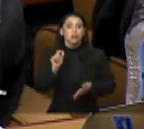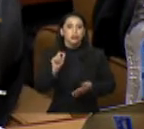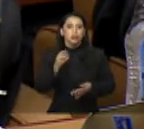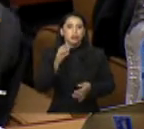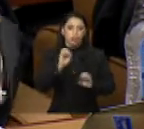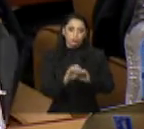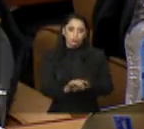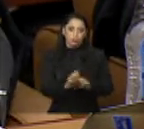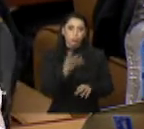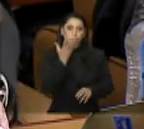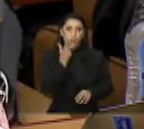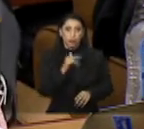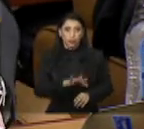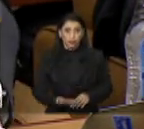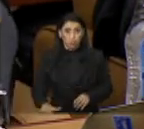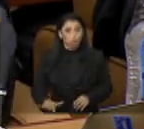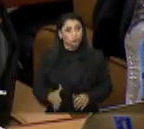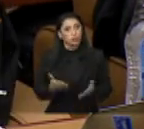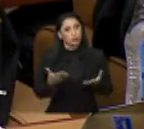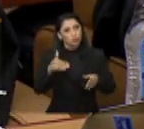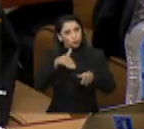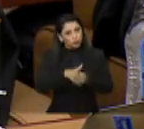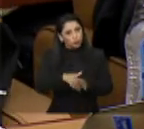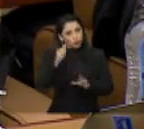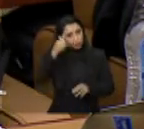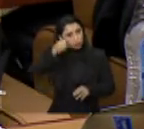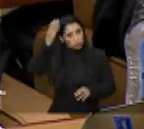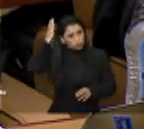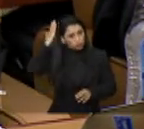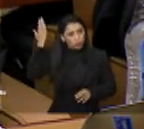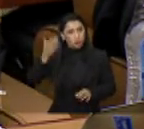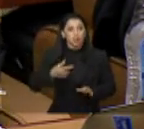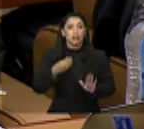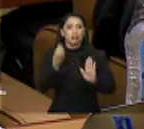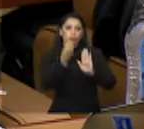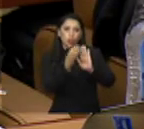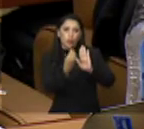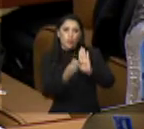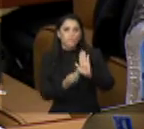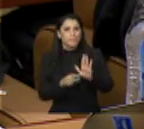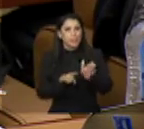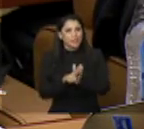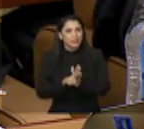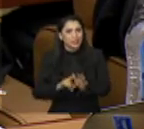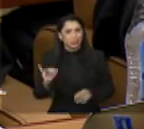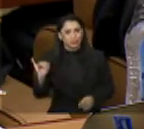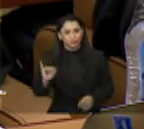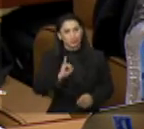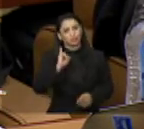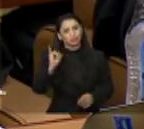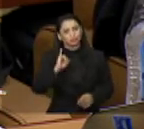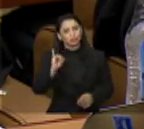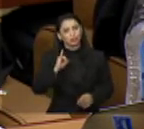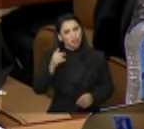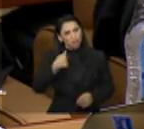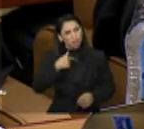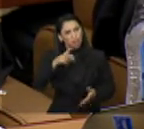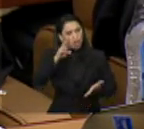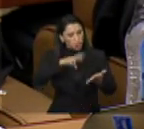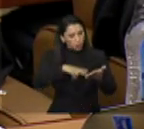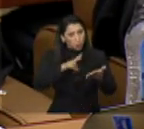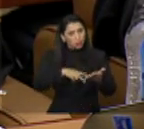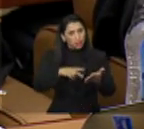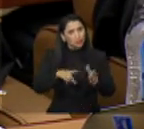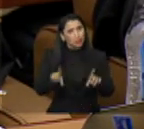Aliás foi destacado pelo Ministro Luiz fux no seu voto citando pesquisas relevantes que eu mesmo tive a oportunidade de ler quando